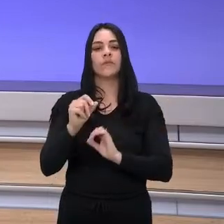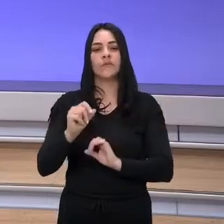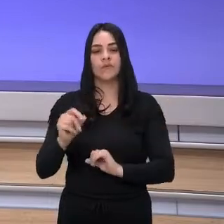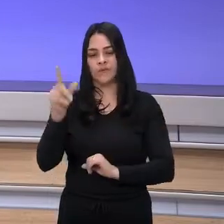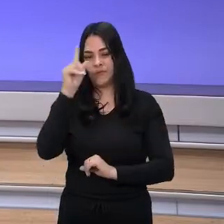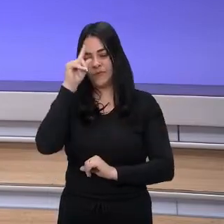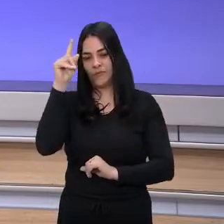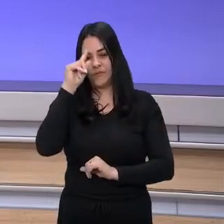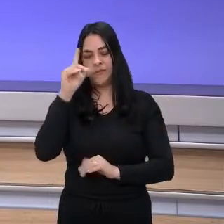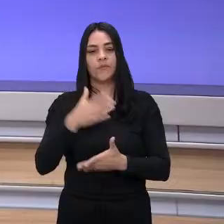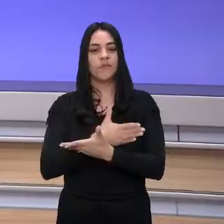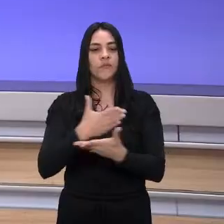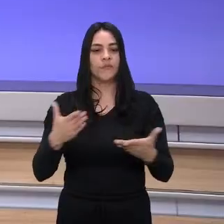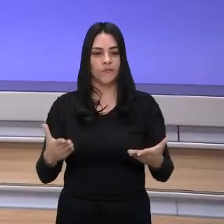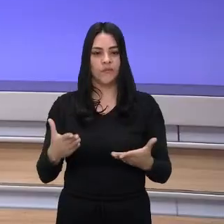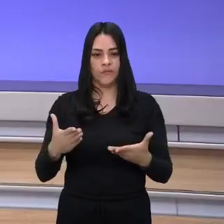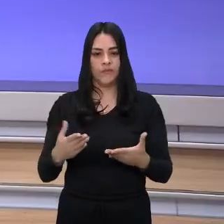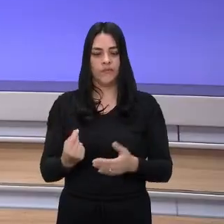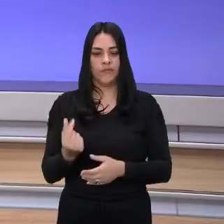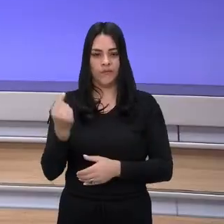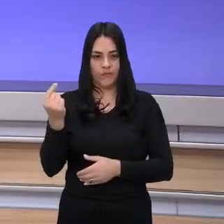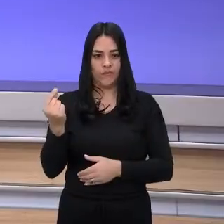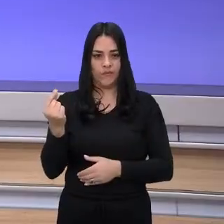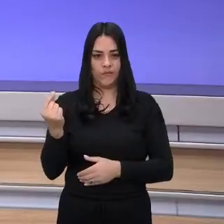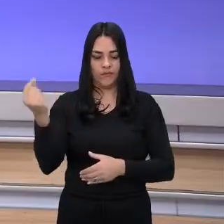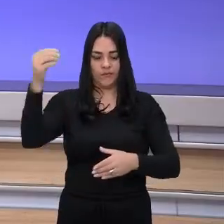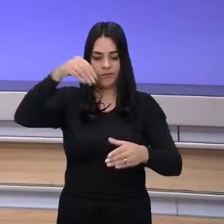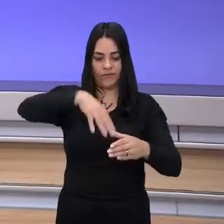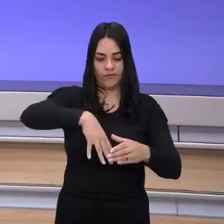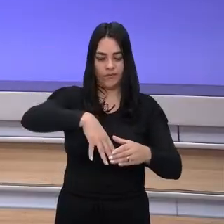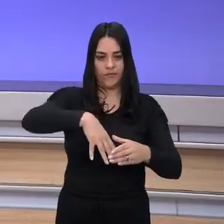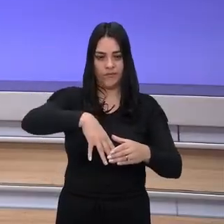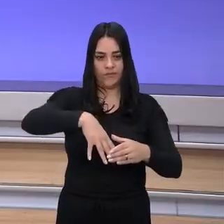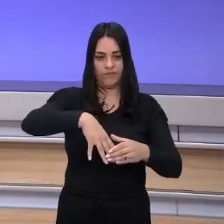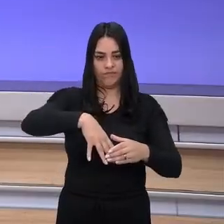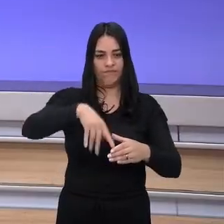os dias nós jogamos dinheiro nos sacos de lixo.